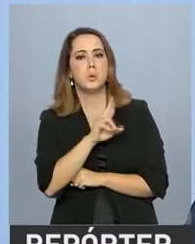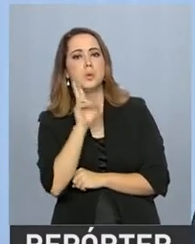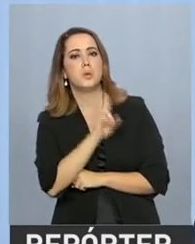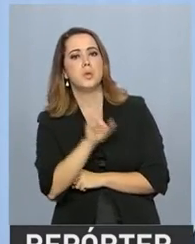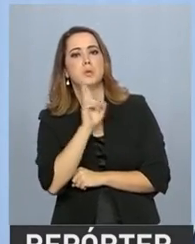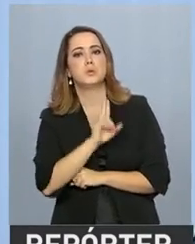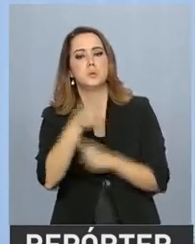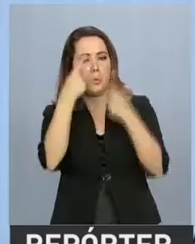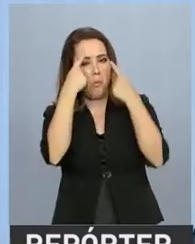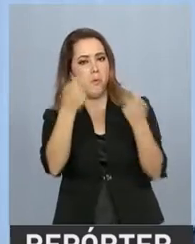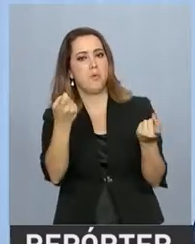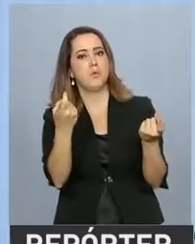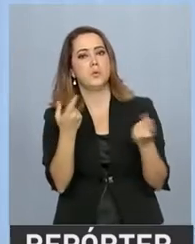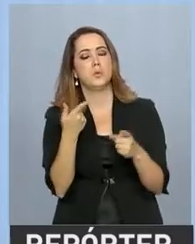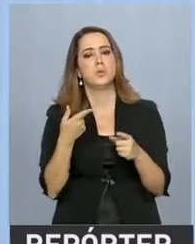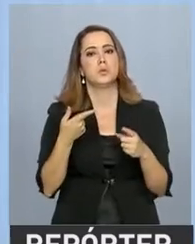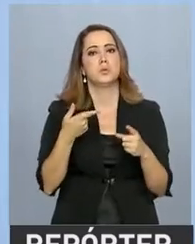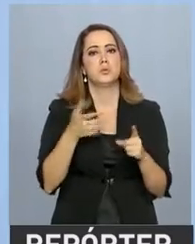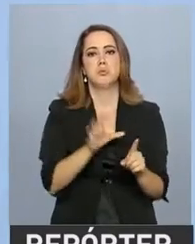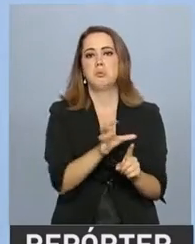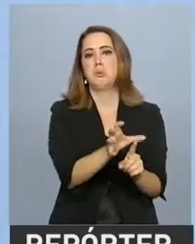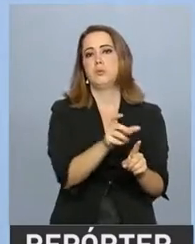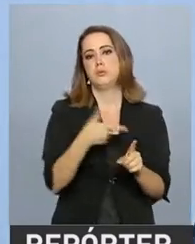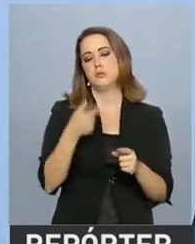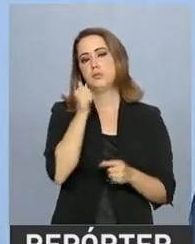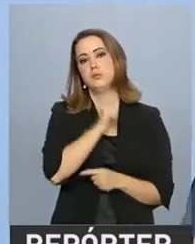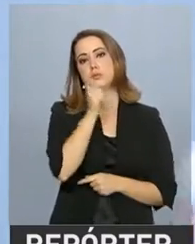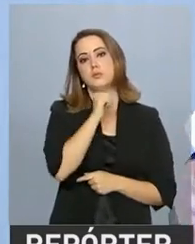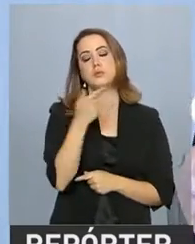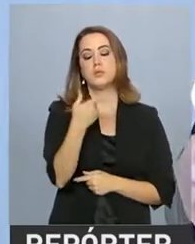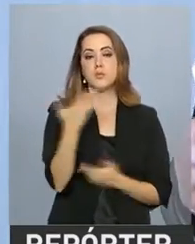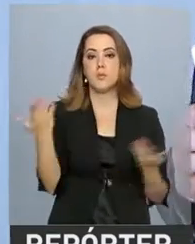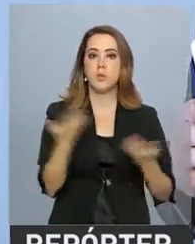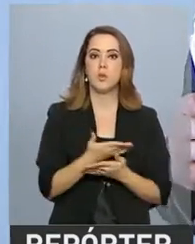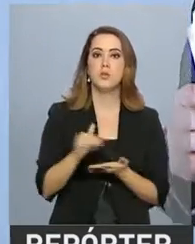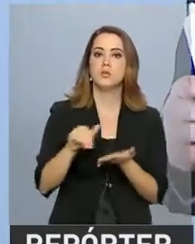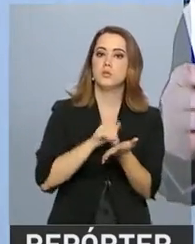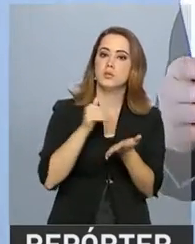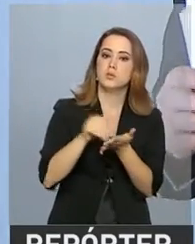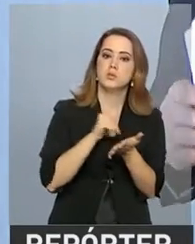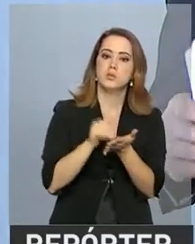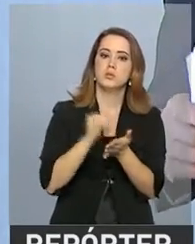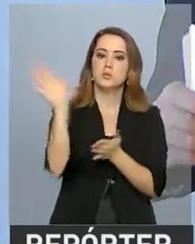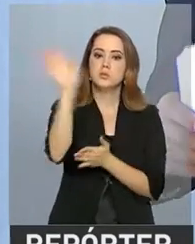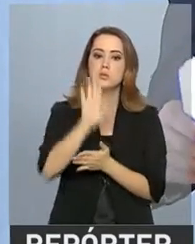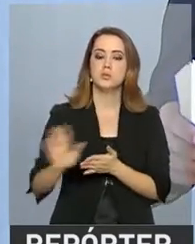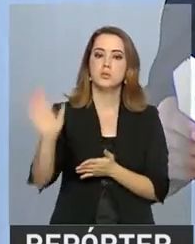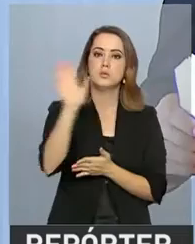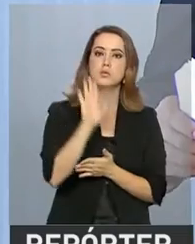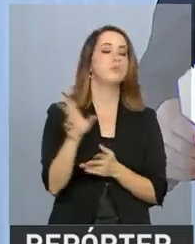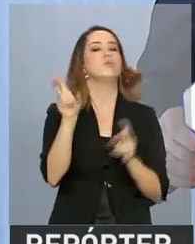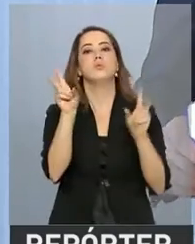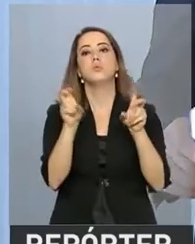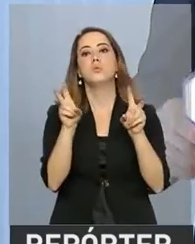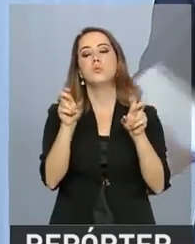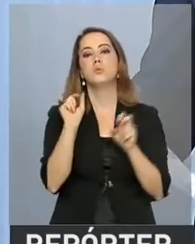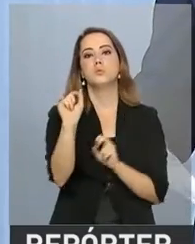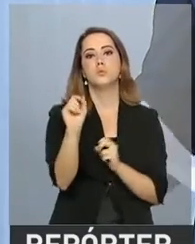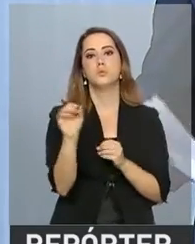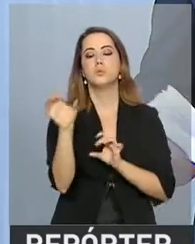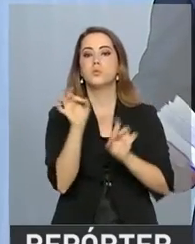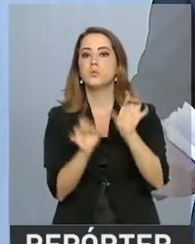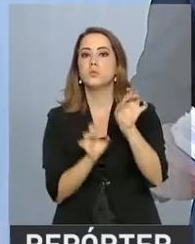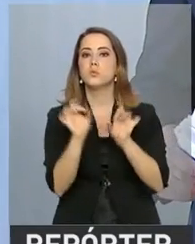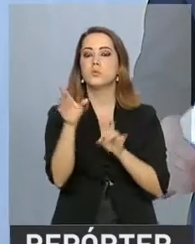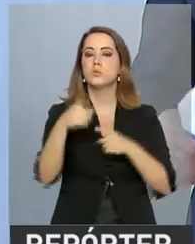de violência contra a mulher. Sobre o assunto, eu converso agora com a secretária nacional de Ações Temáticas da Secretaria Especial